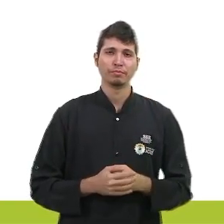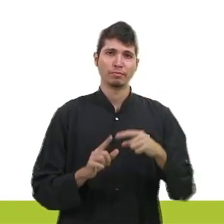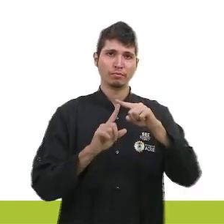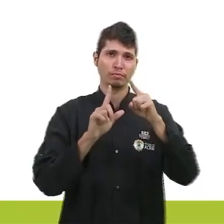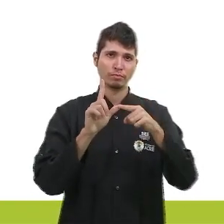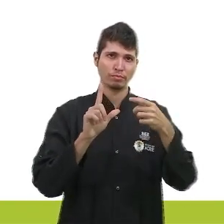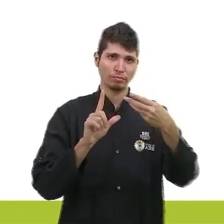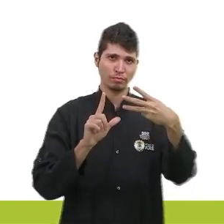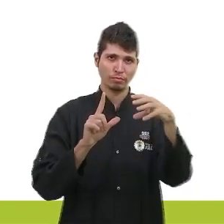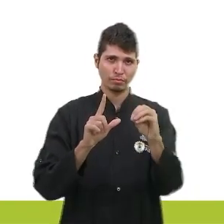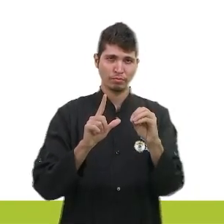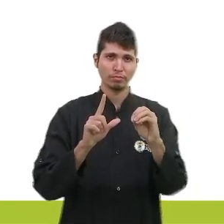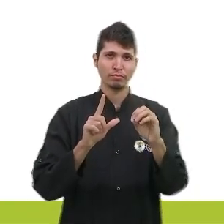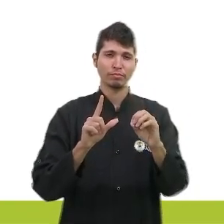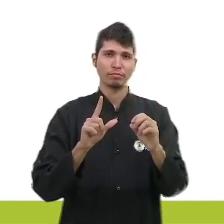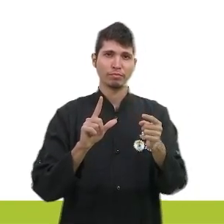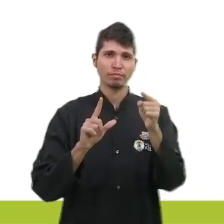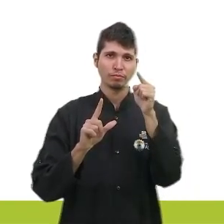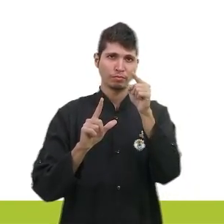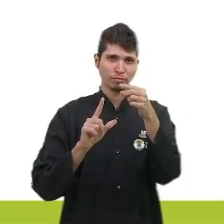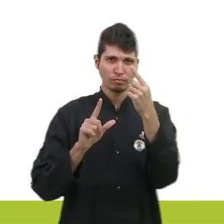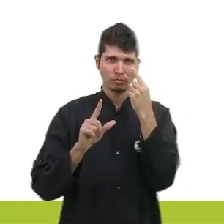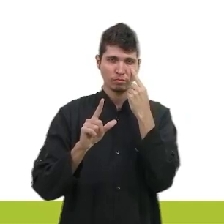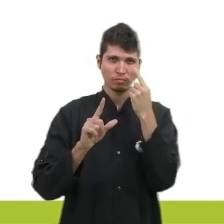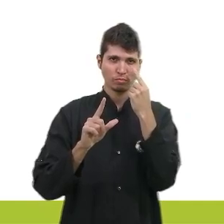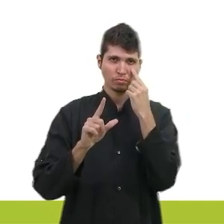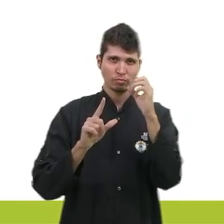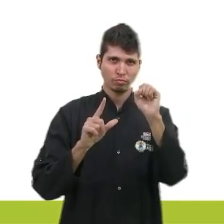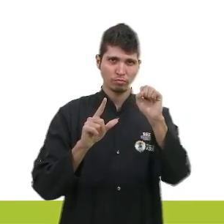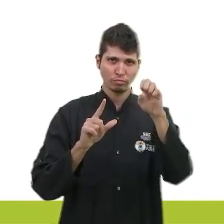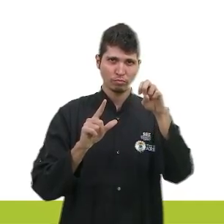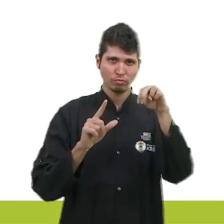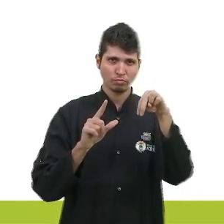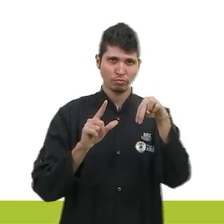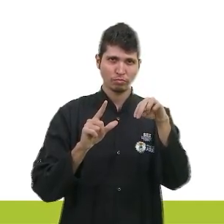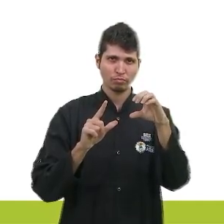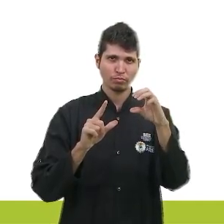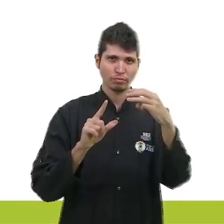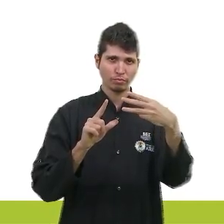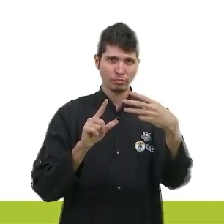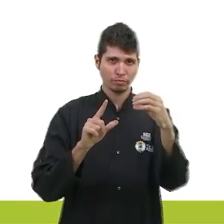30 graus, você vai observar que o seno de 30 graus